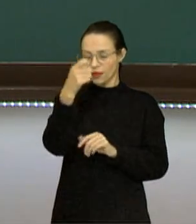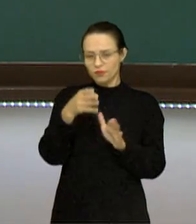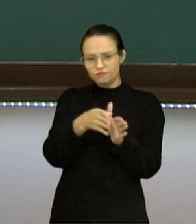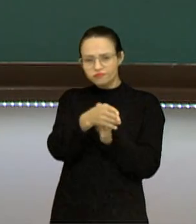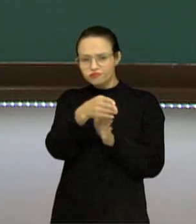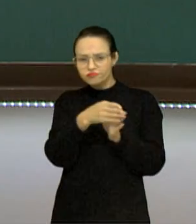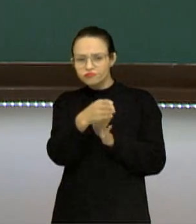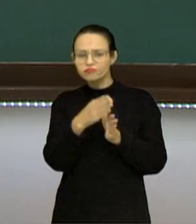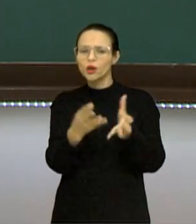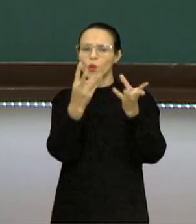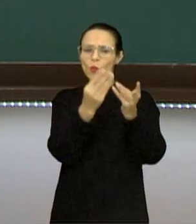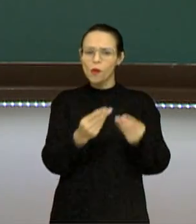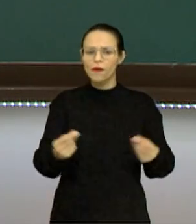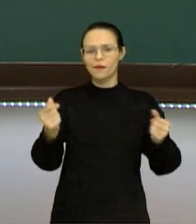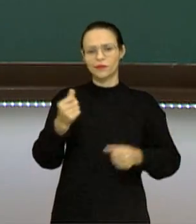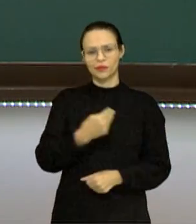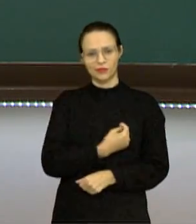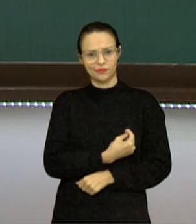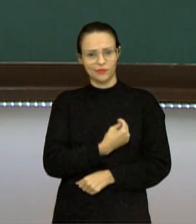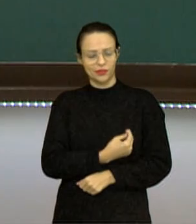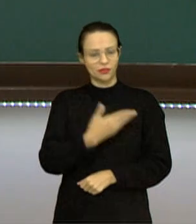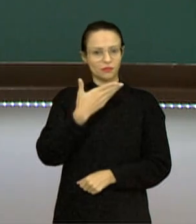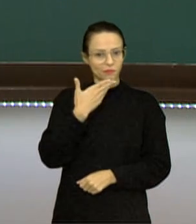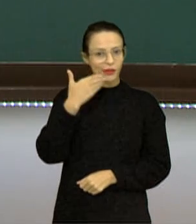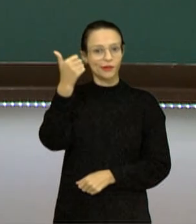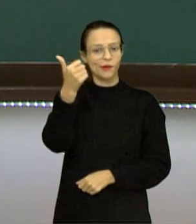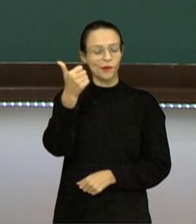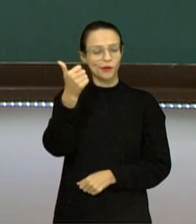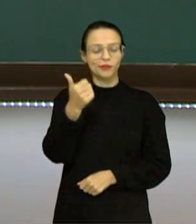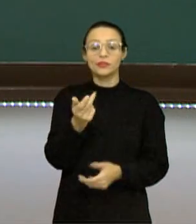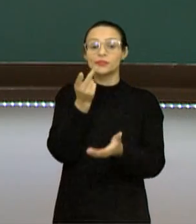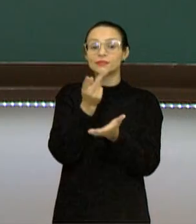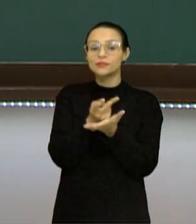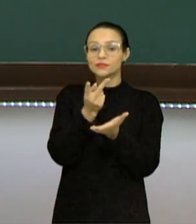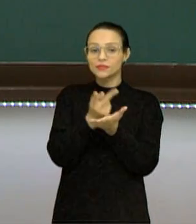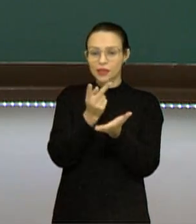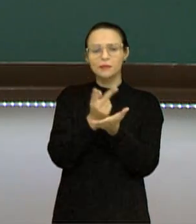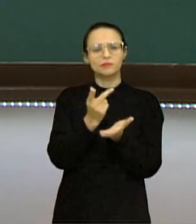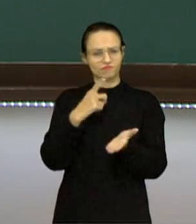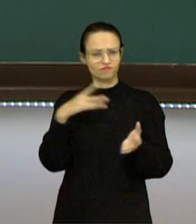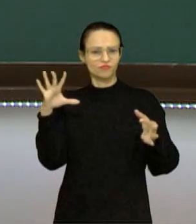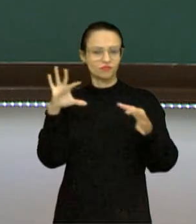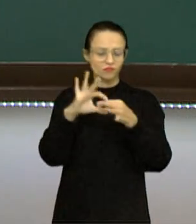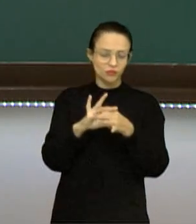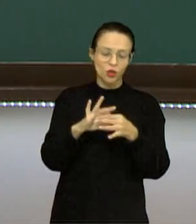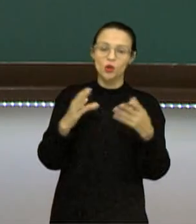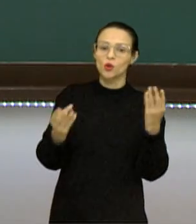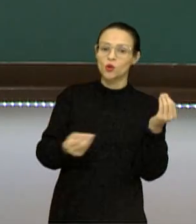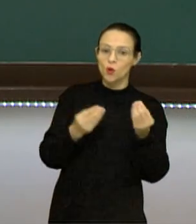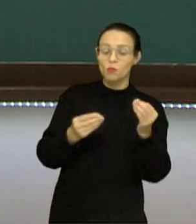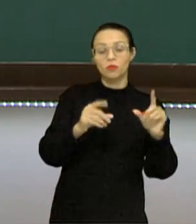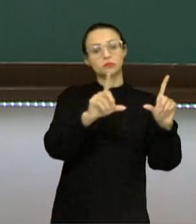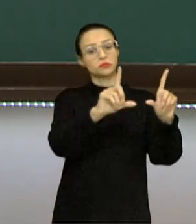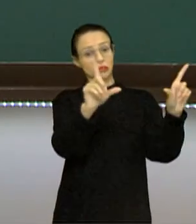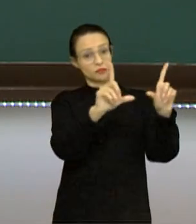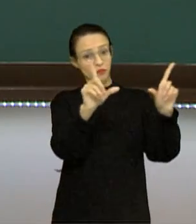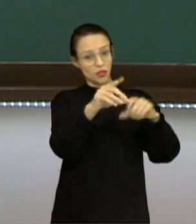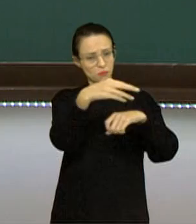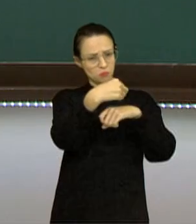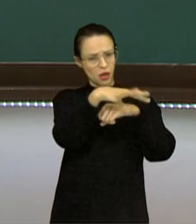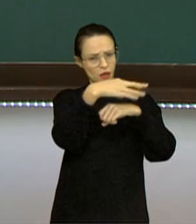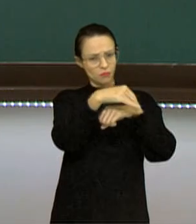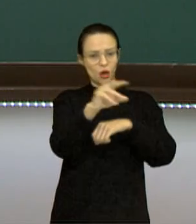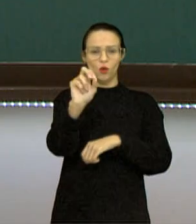vida melhor, uma qualidade de vida para as pessoas, sempre chegam até nós, seja através da TV, através